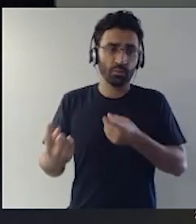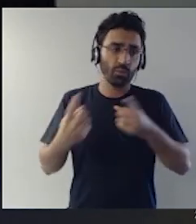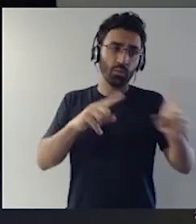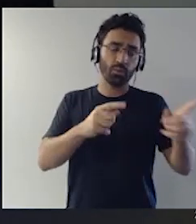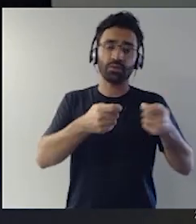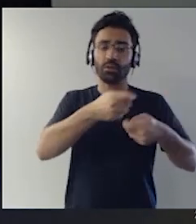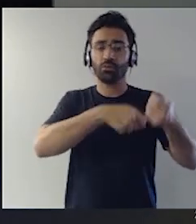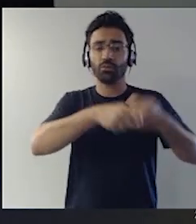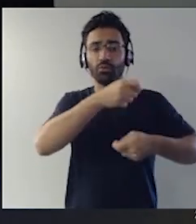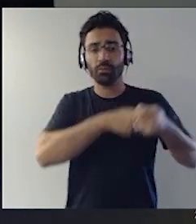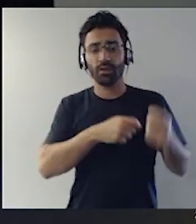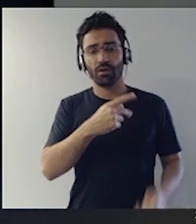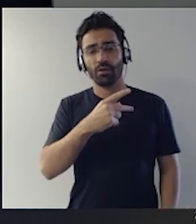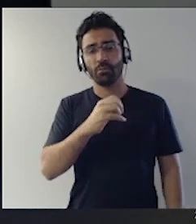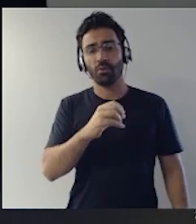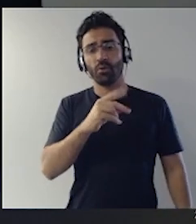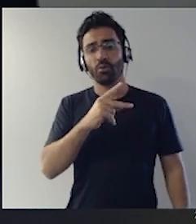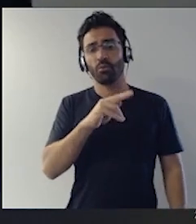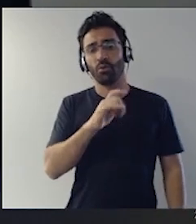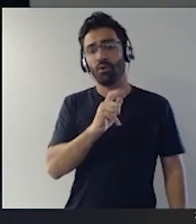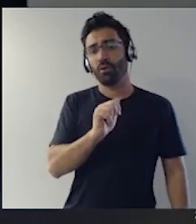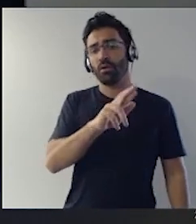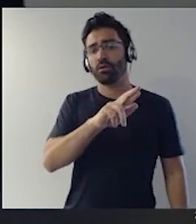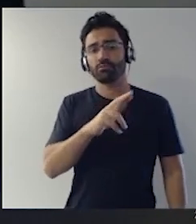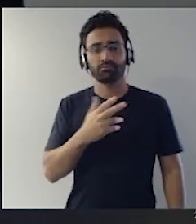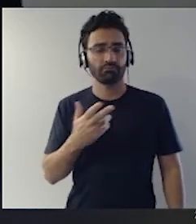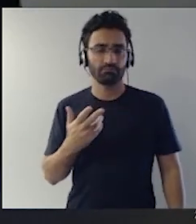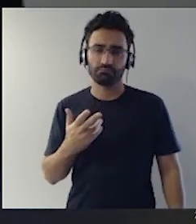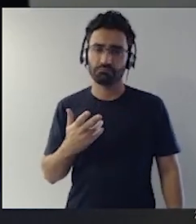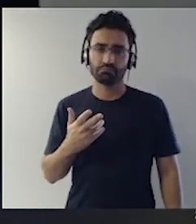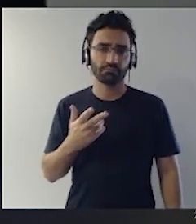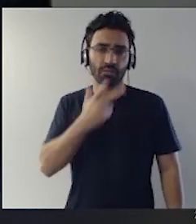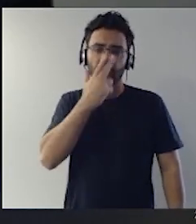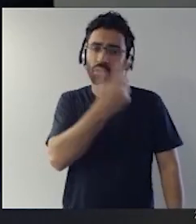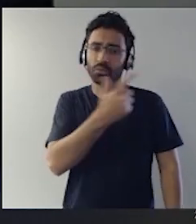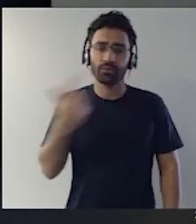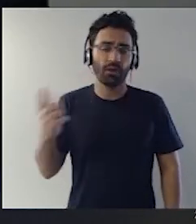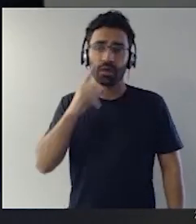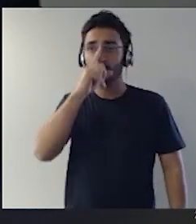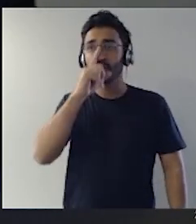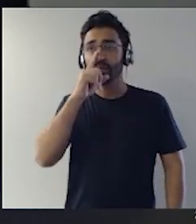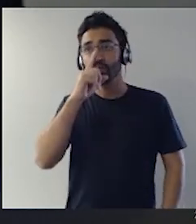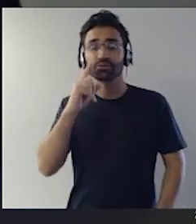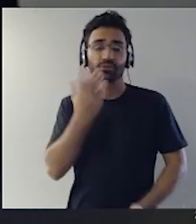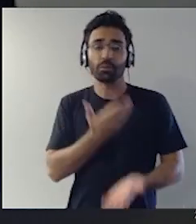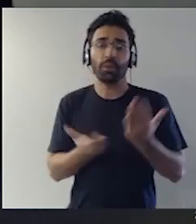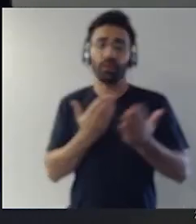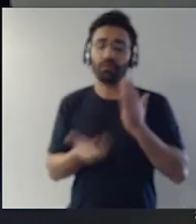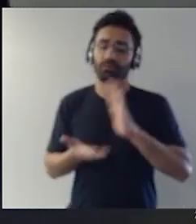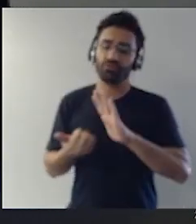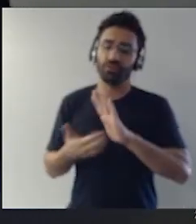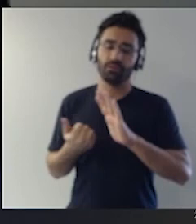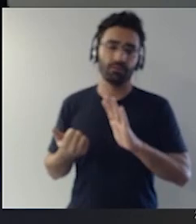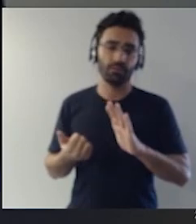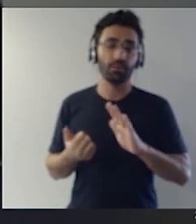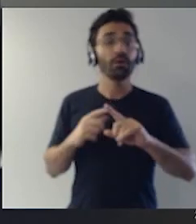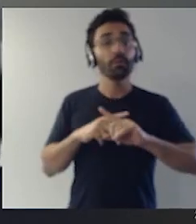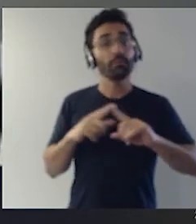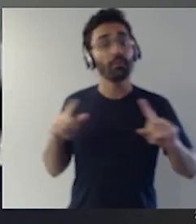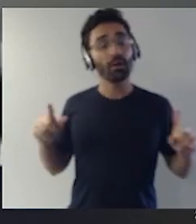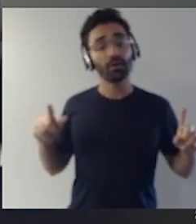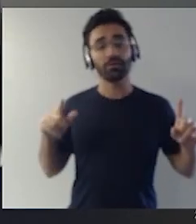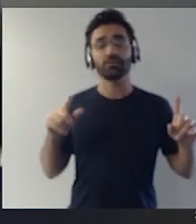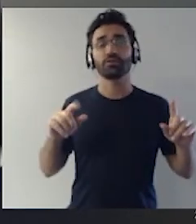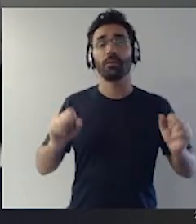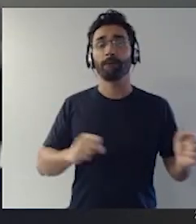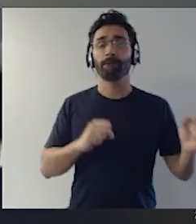popular, com as normas sancionadoras em branco, eu não vejo risco de retrocesso. Agora, no campo do exercício do poder de